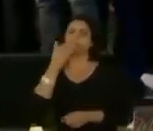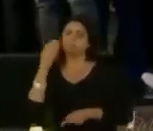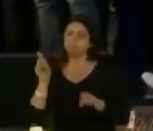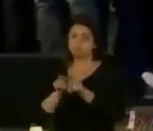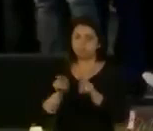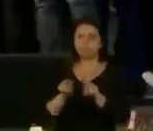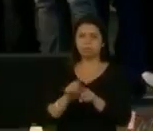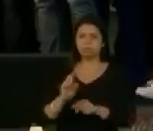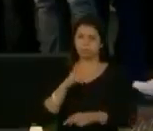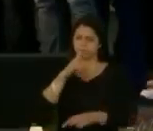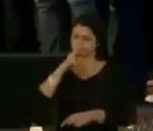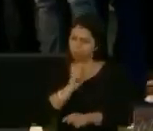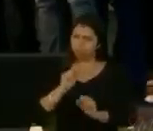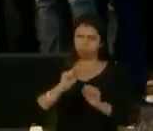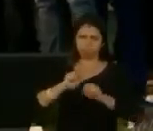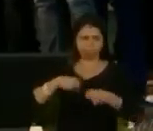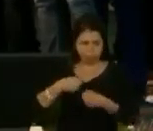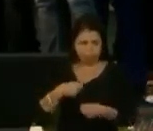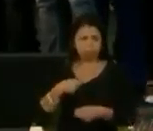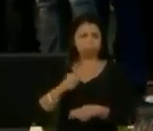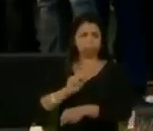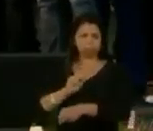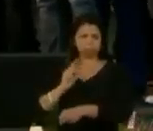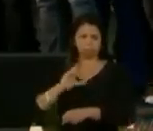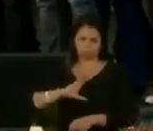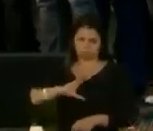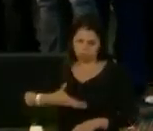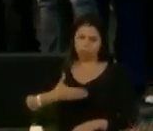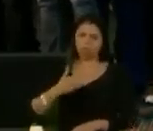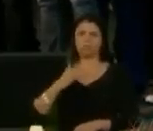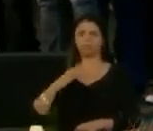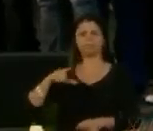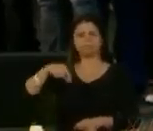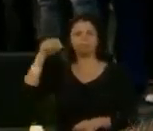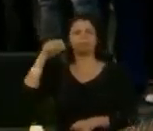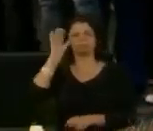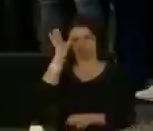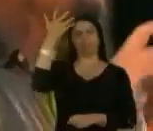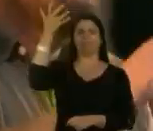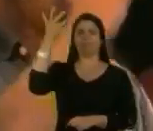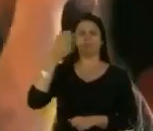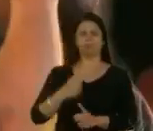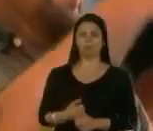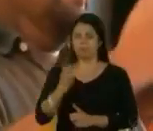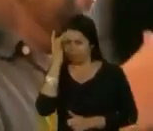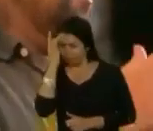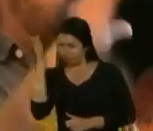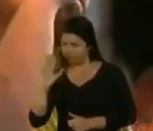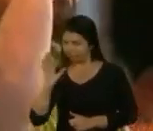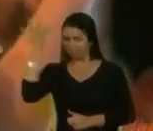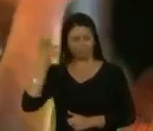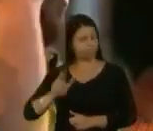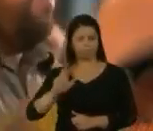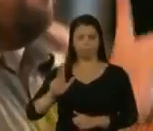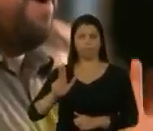força para resistir e coragem para decidir. Não é fácil decidir. E nós